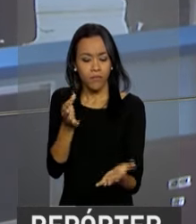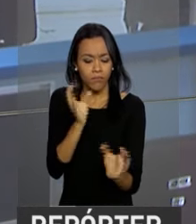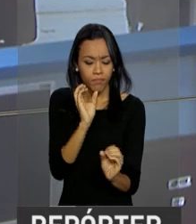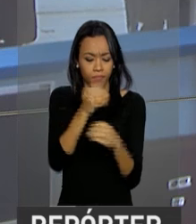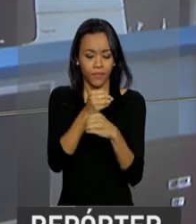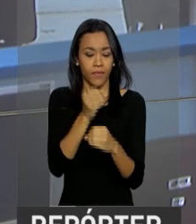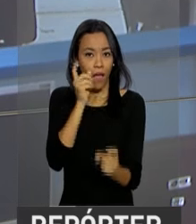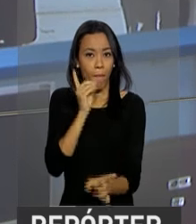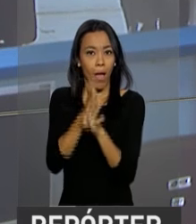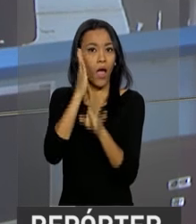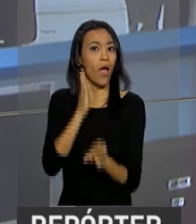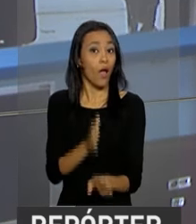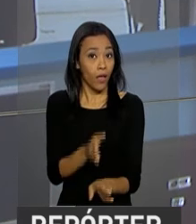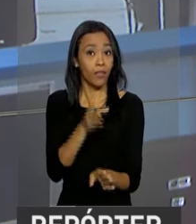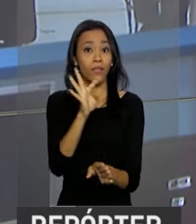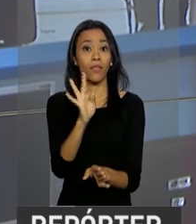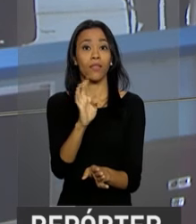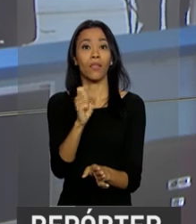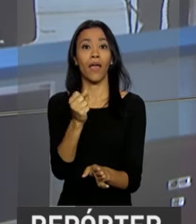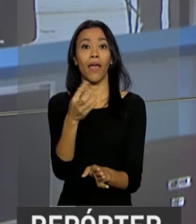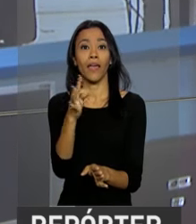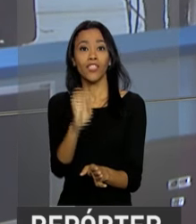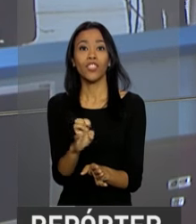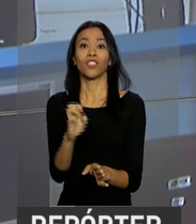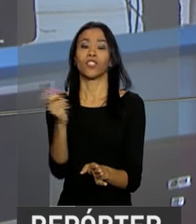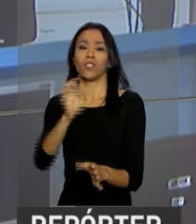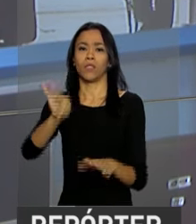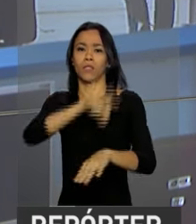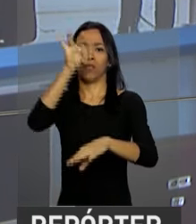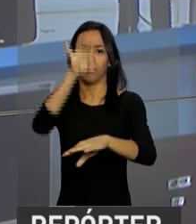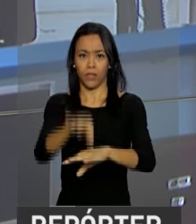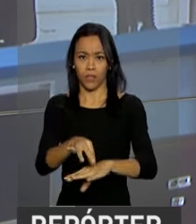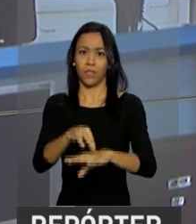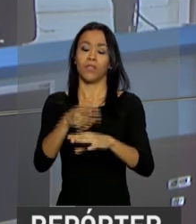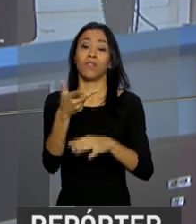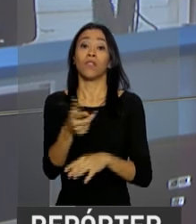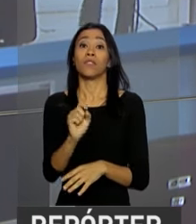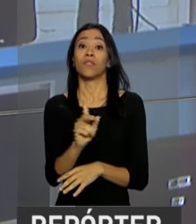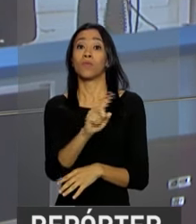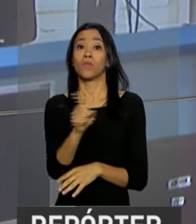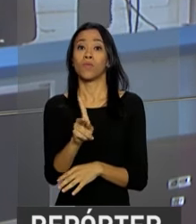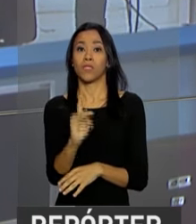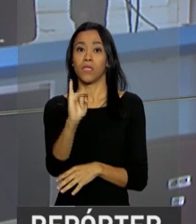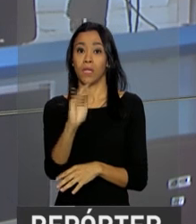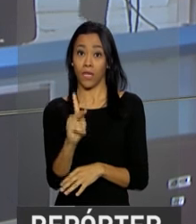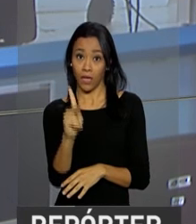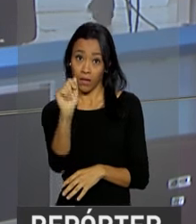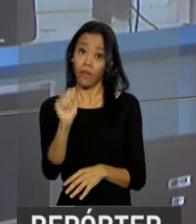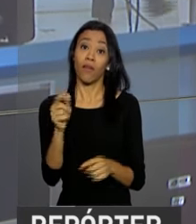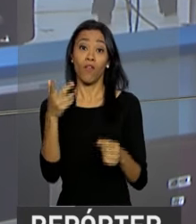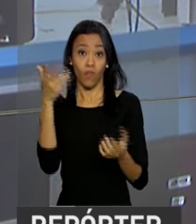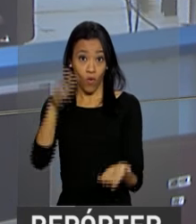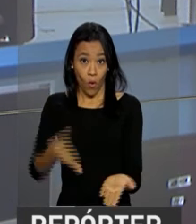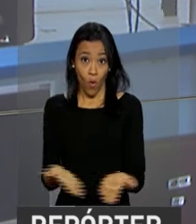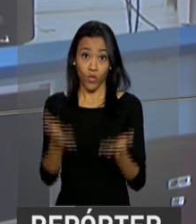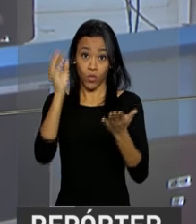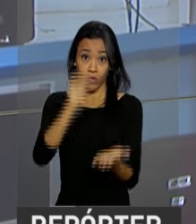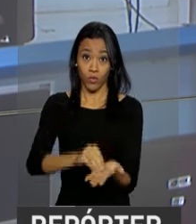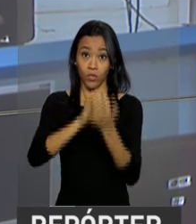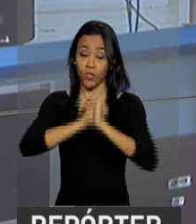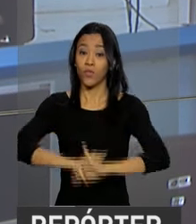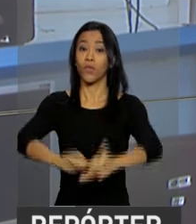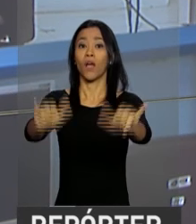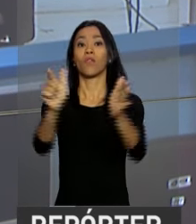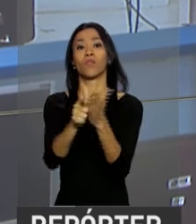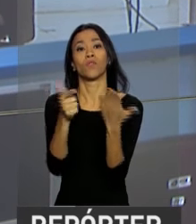como já é feito com os testes rápidos para dengue e chikungunya. A decisão foi publicada nesta segunda-feira no Diário Oficial da